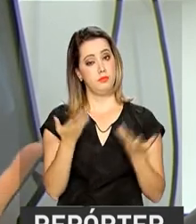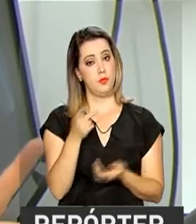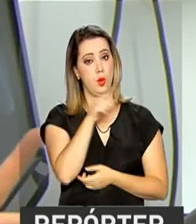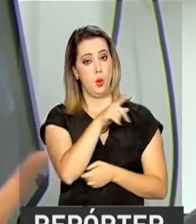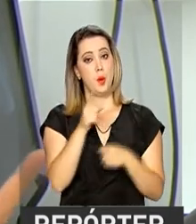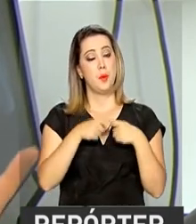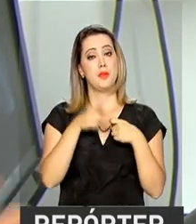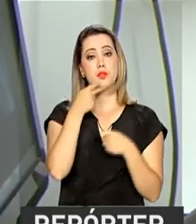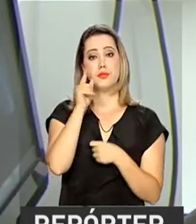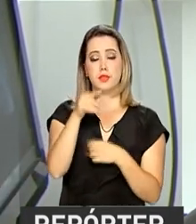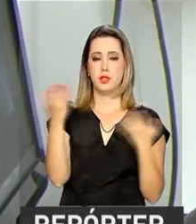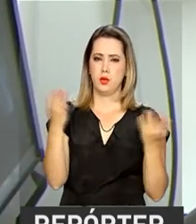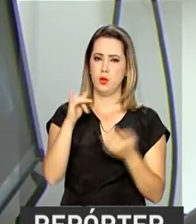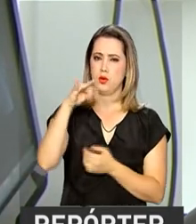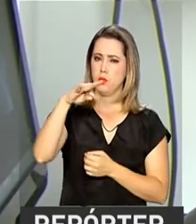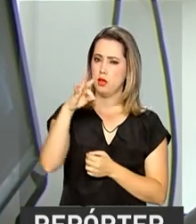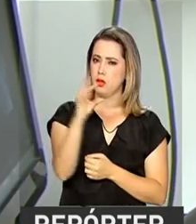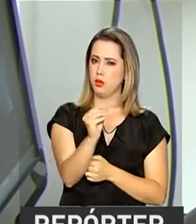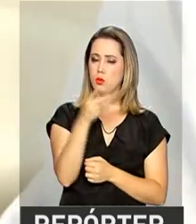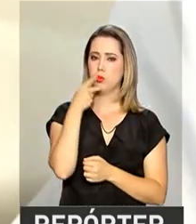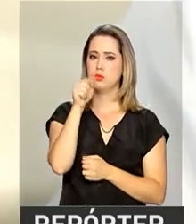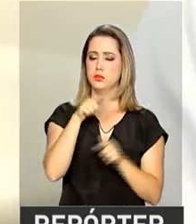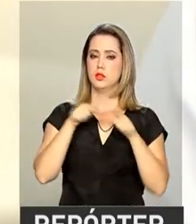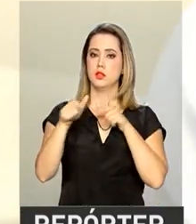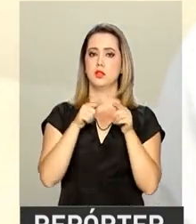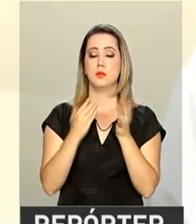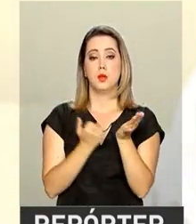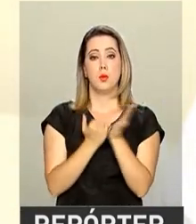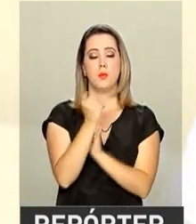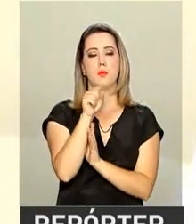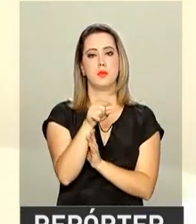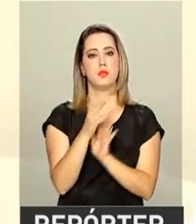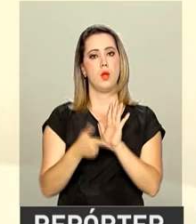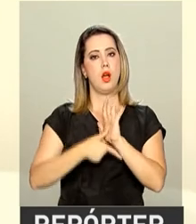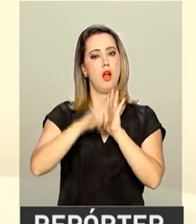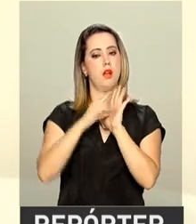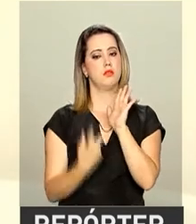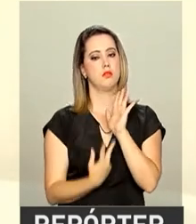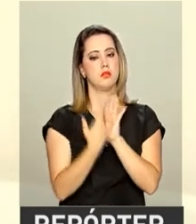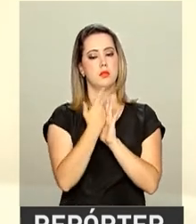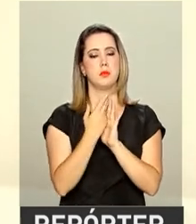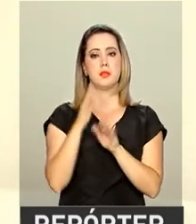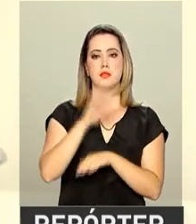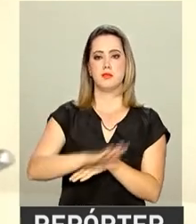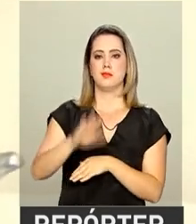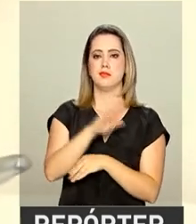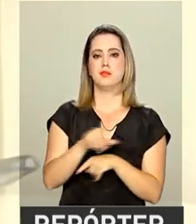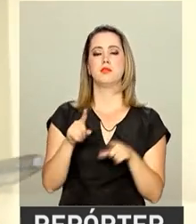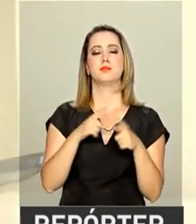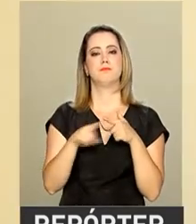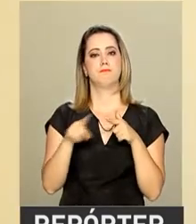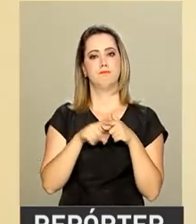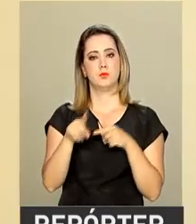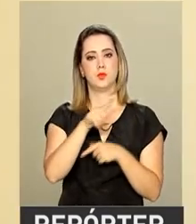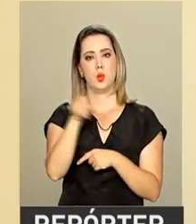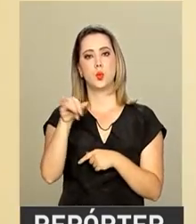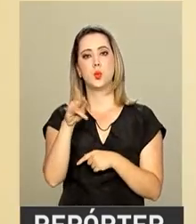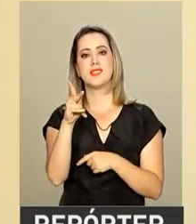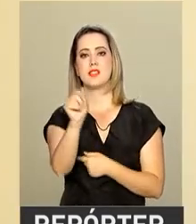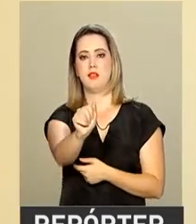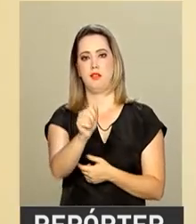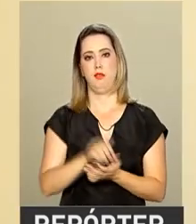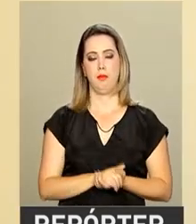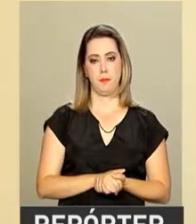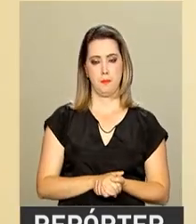ortopedista, o Instituto trabalha agora com um projeto piloto de fisioterapia pré-cirúrgica para as crianças com a síndrome do Zika. Essas crianças